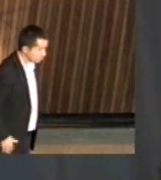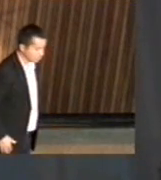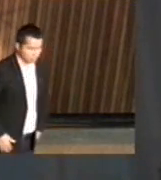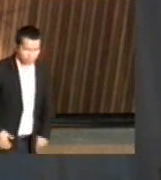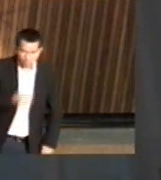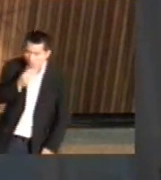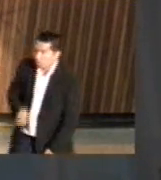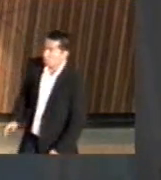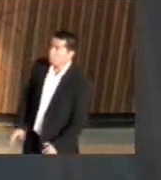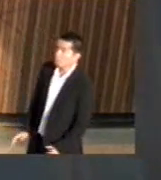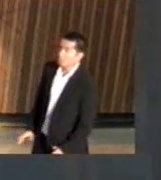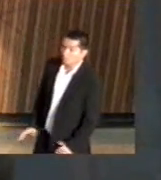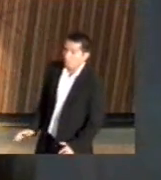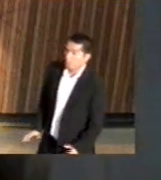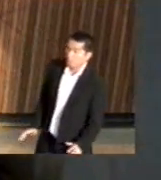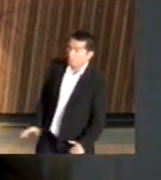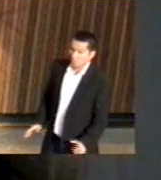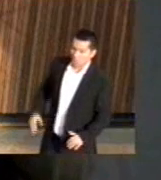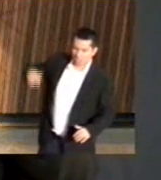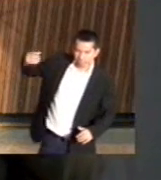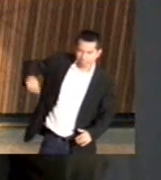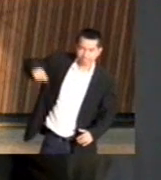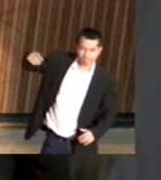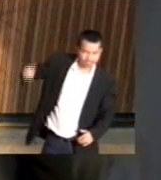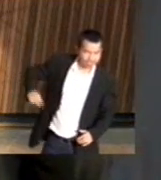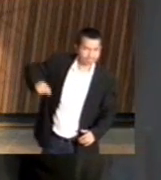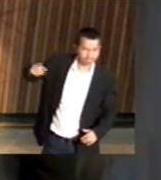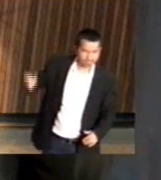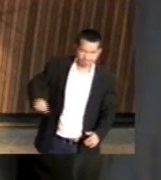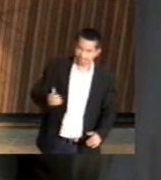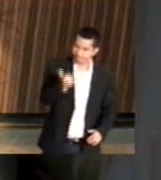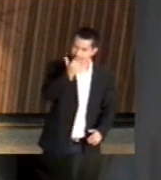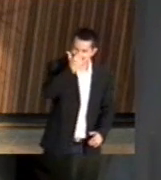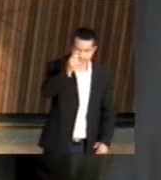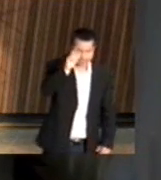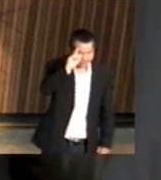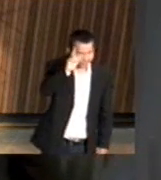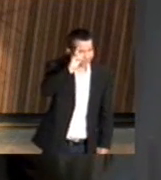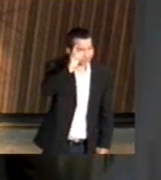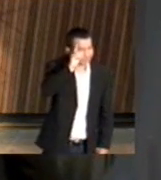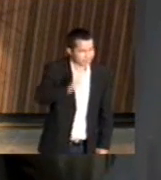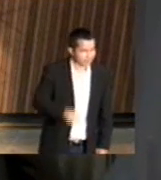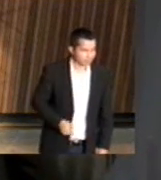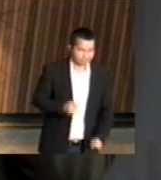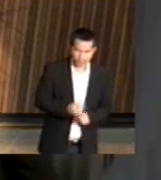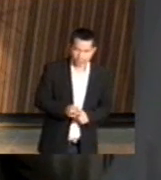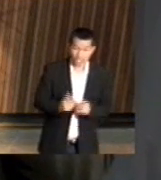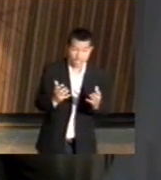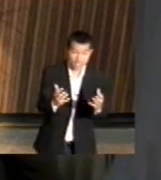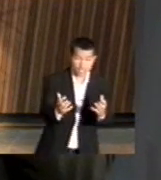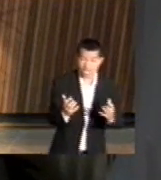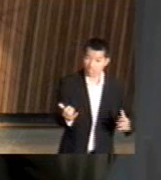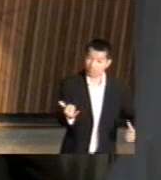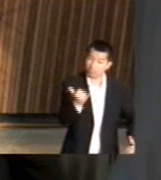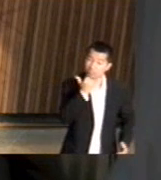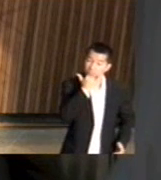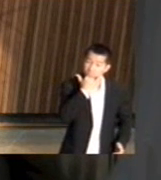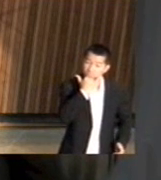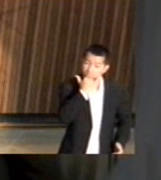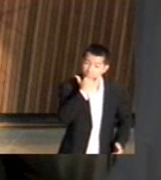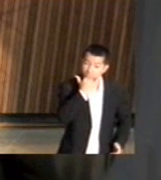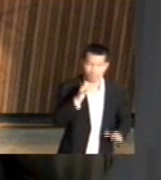entre sua morte e sua ressurreição, desce ao Hades, desce a esse lugar que nós chamamos de inferno, para tomar das mãos de Satanás a